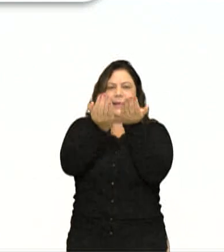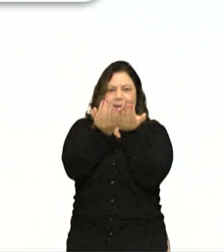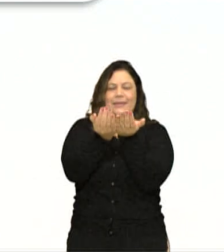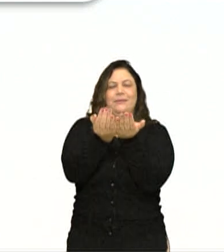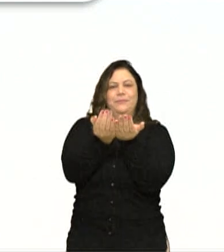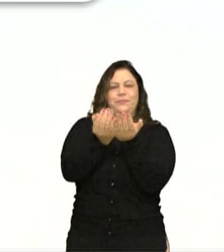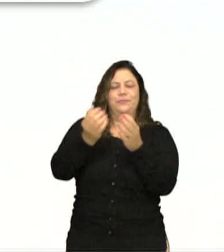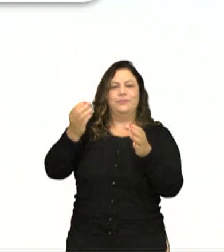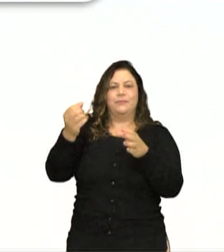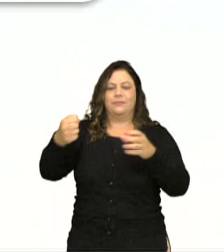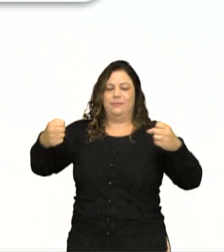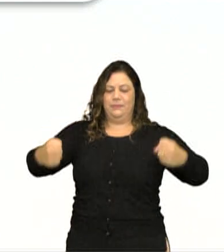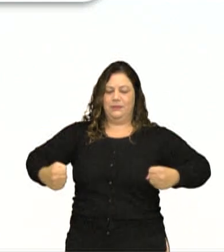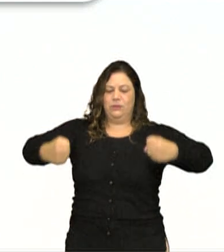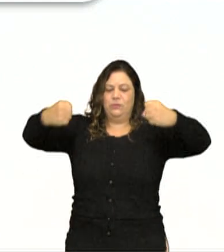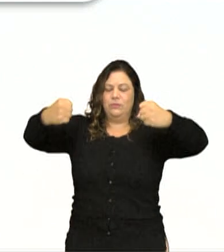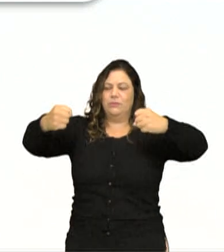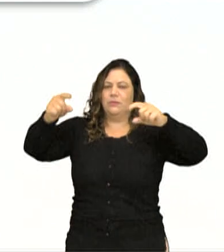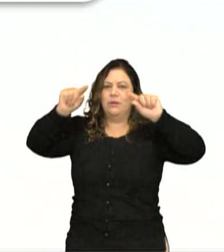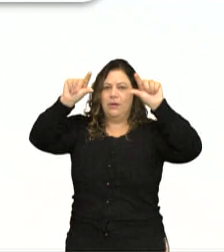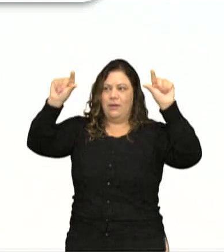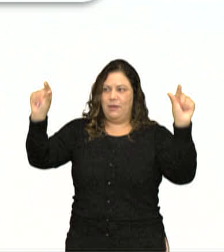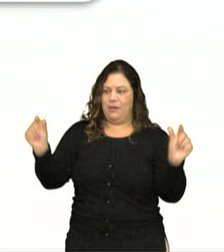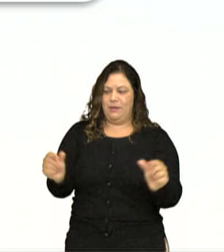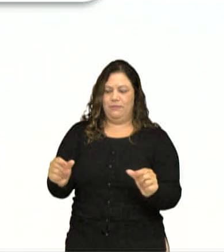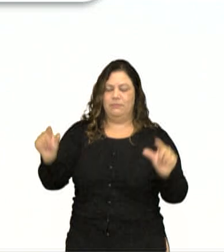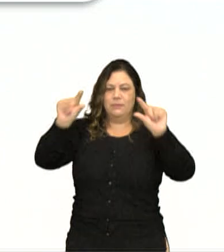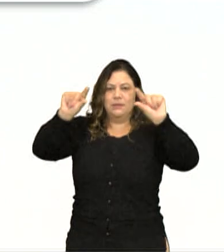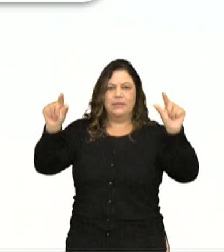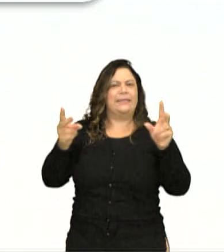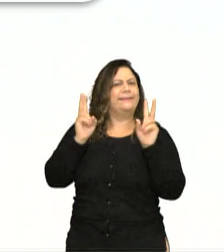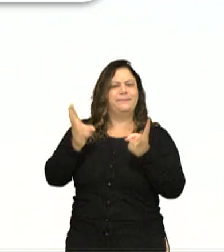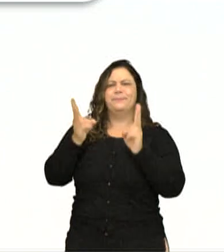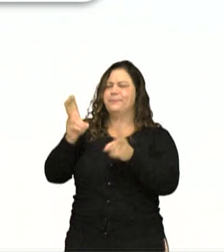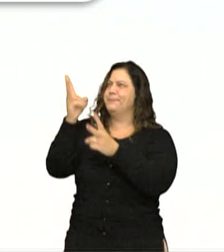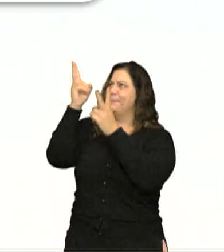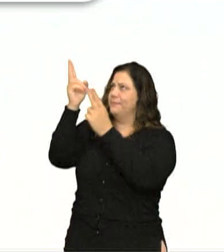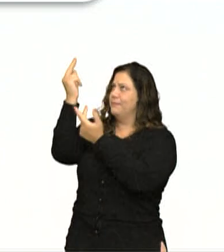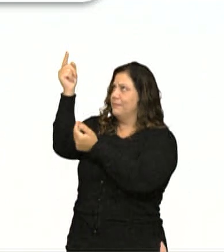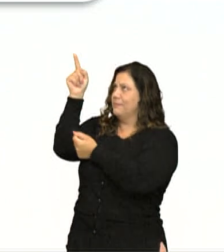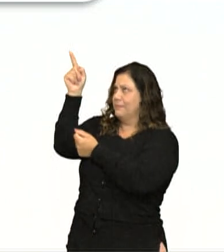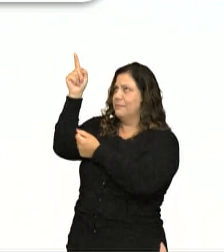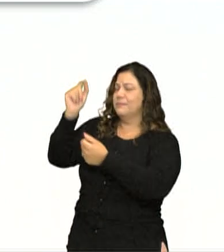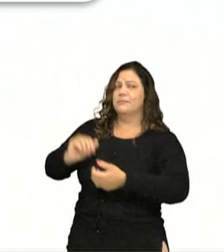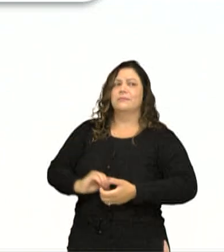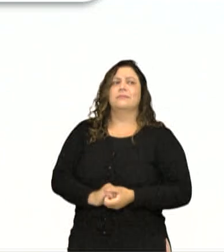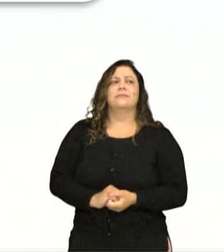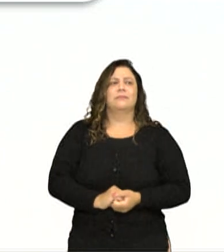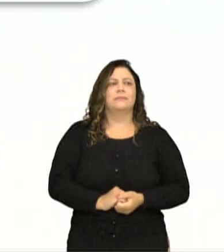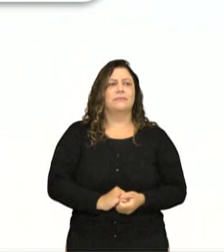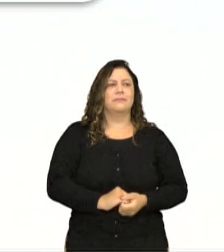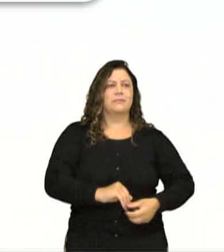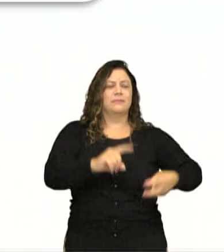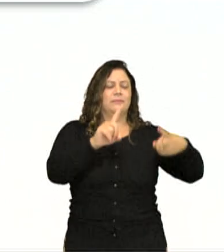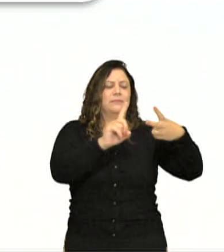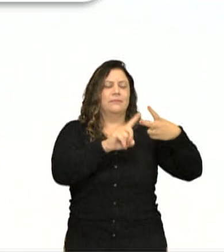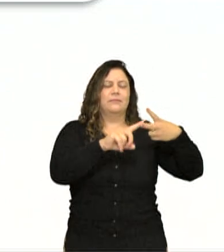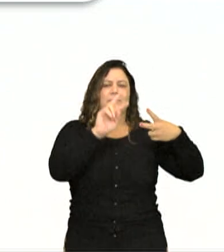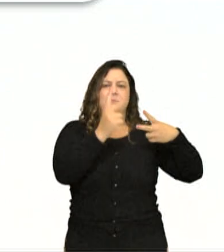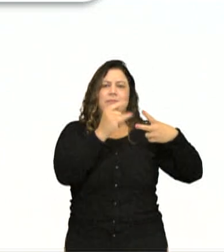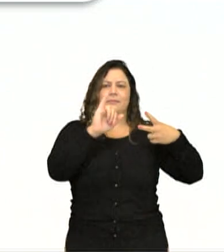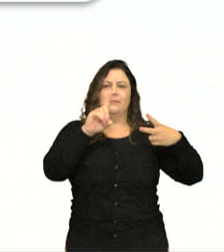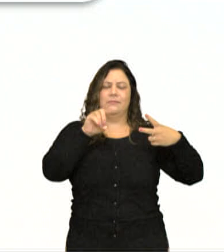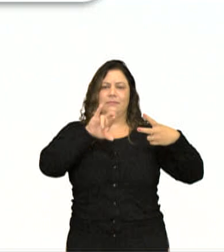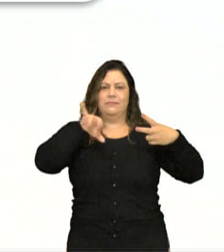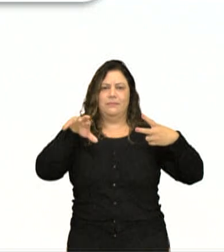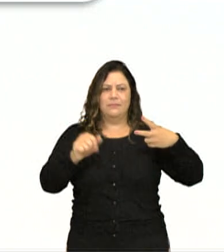com 2 asas, né? Então, sempre vai ter esse formato. A hídria tinha 3 asas, uma vertical para segurar enquanto